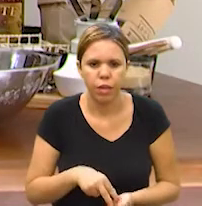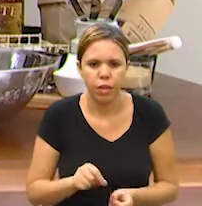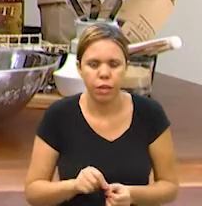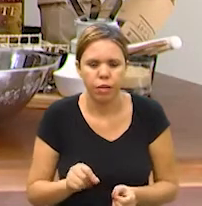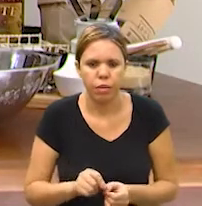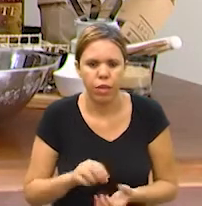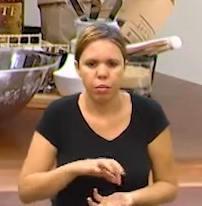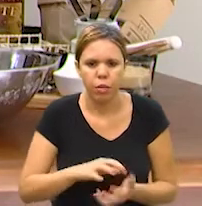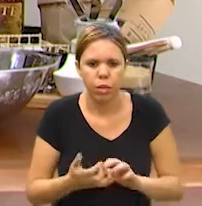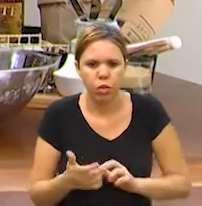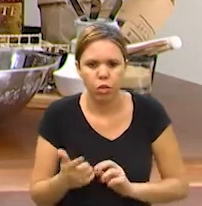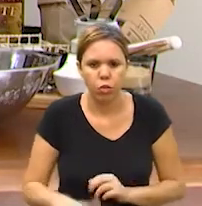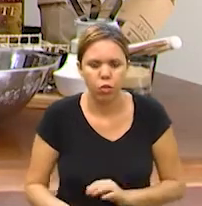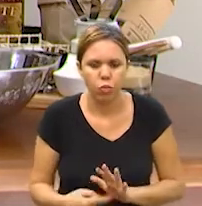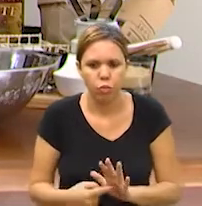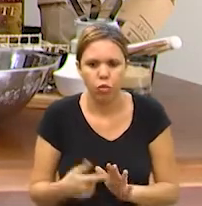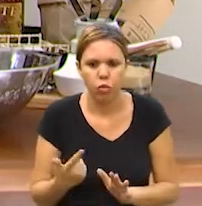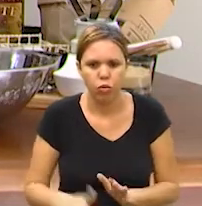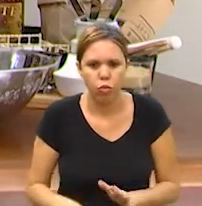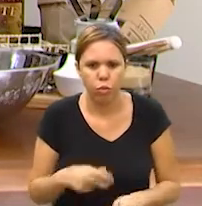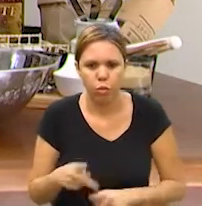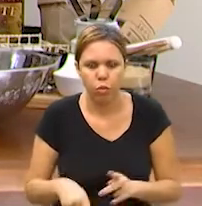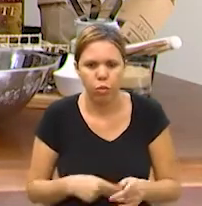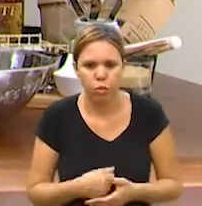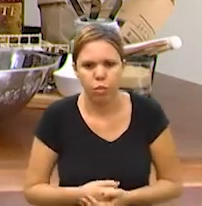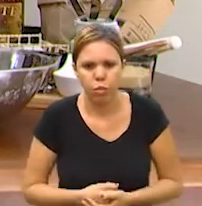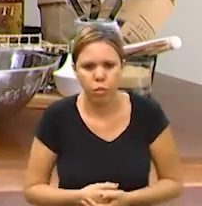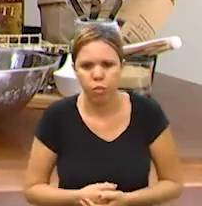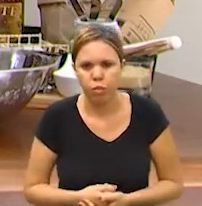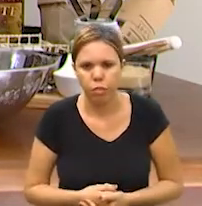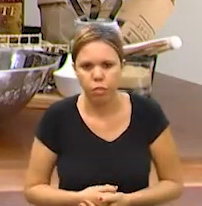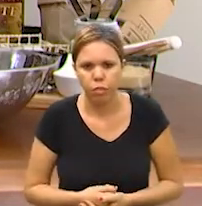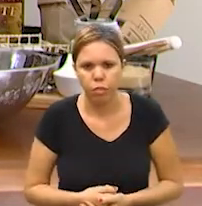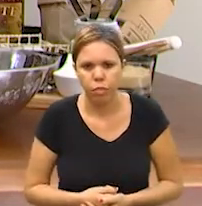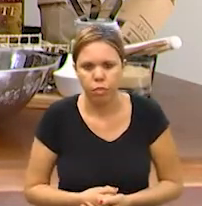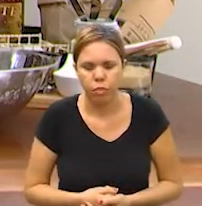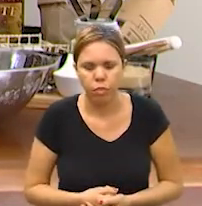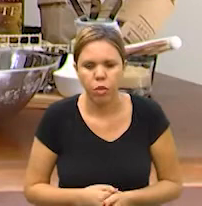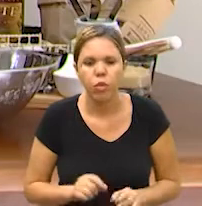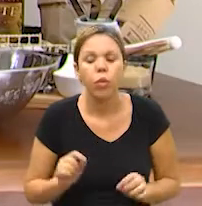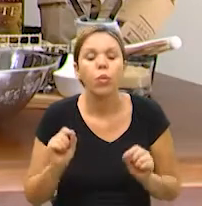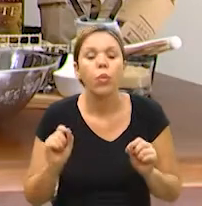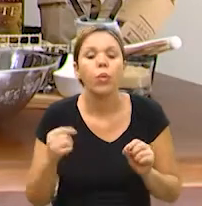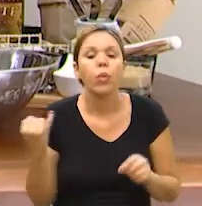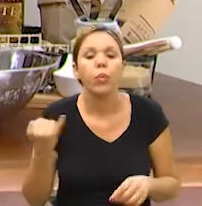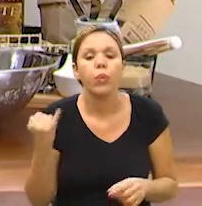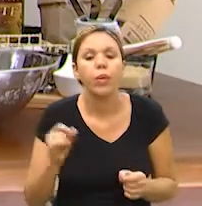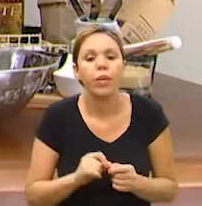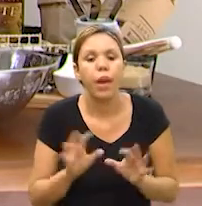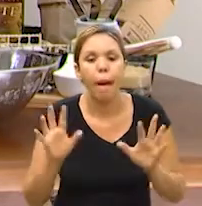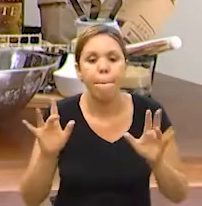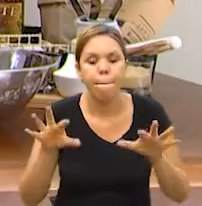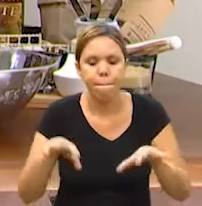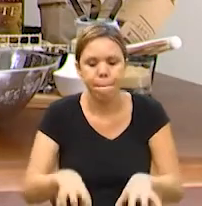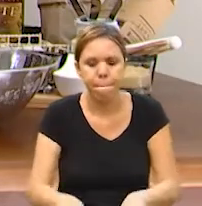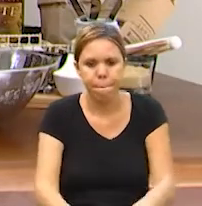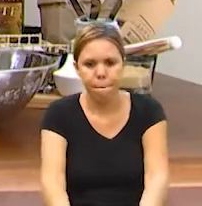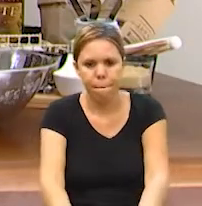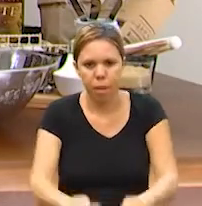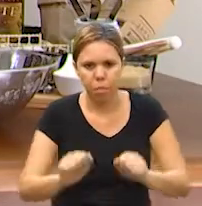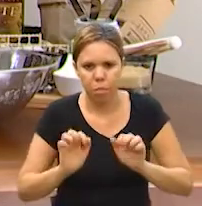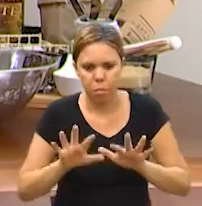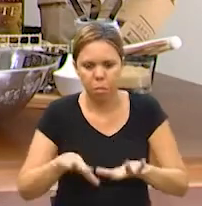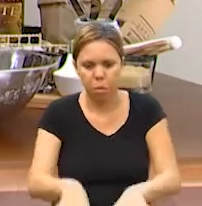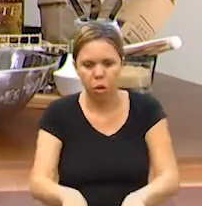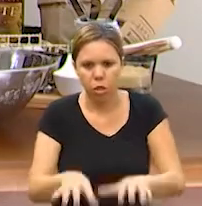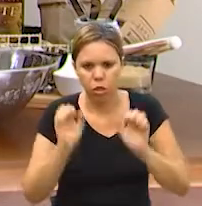fazer a modelagem de novo. Vamos mostrar mais uma vez para o pessoal? Sim, vamos. Então, o segredo é colocar a mão na massa, já tirando a mão da massa.